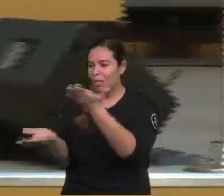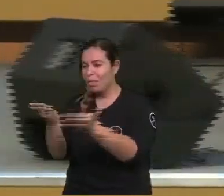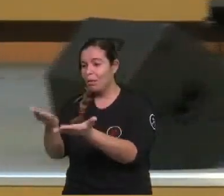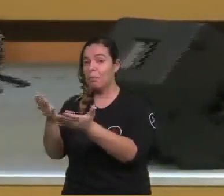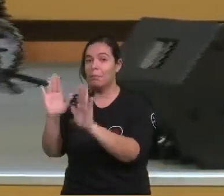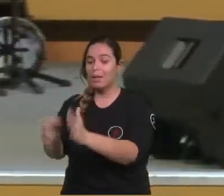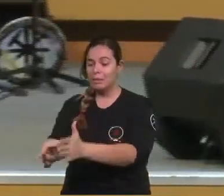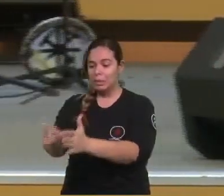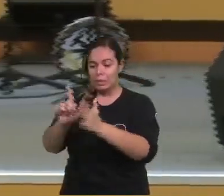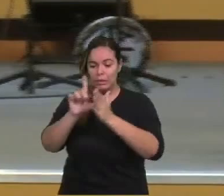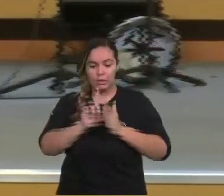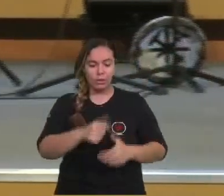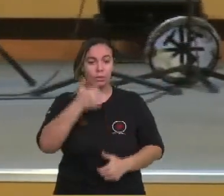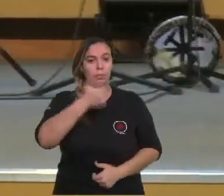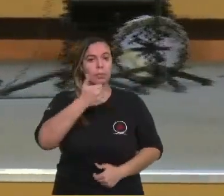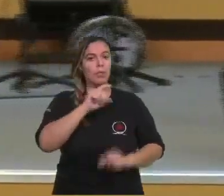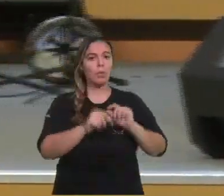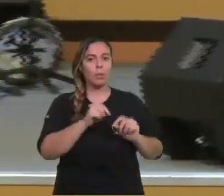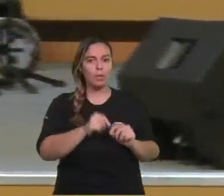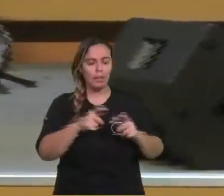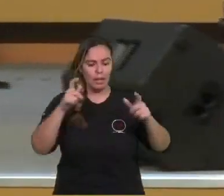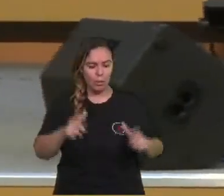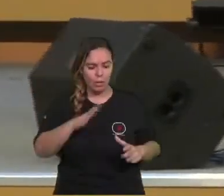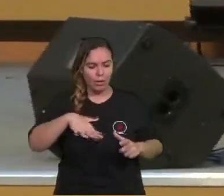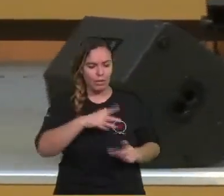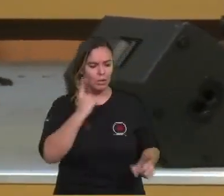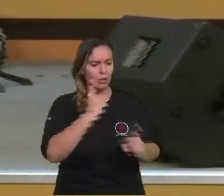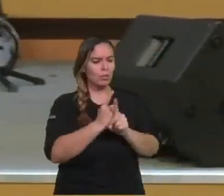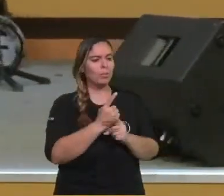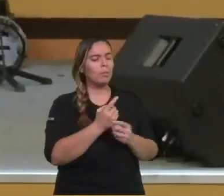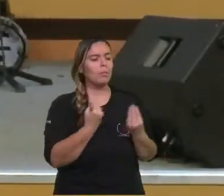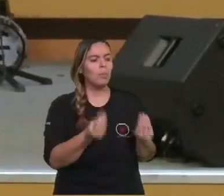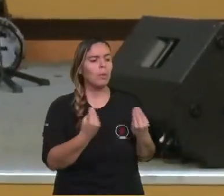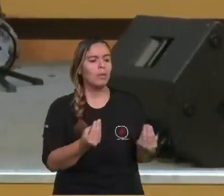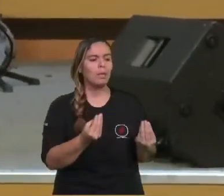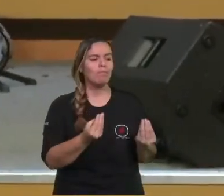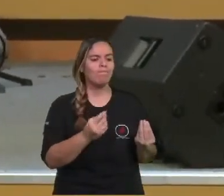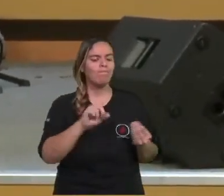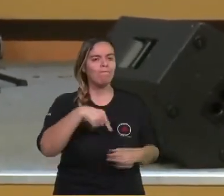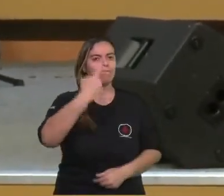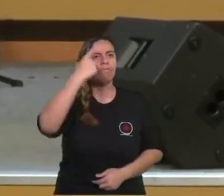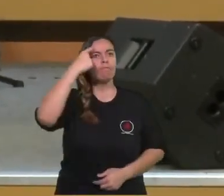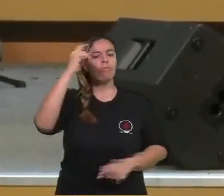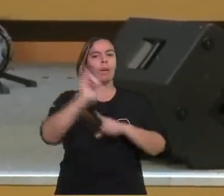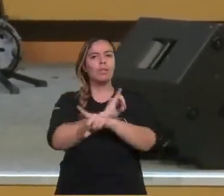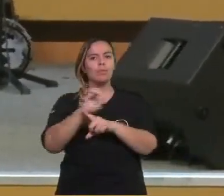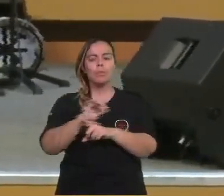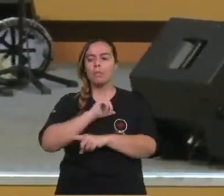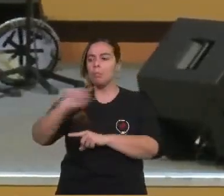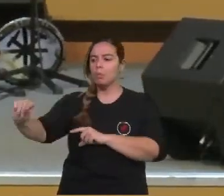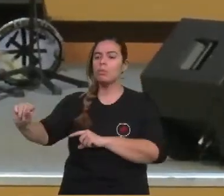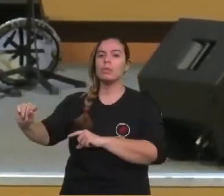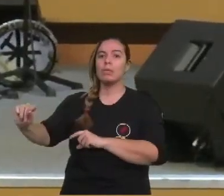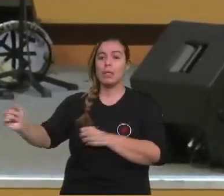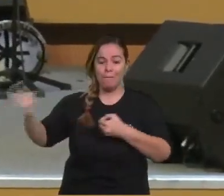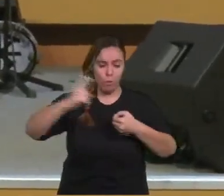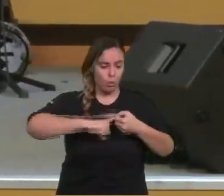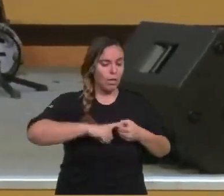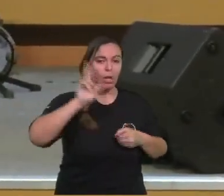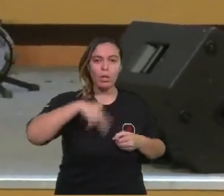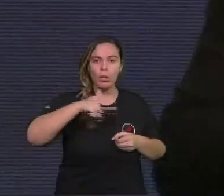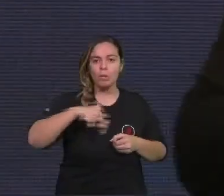descobrir o que te levou para onde você está, para depois criar uma estratégia para sair e nunca